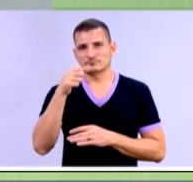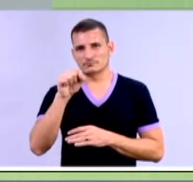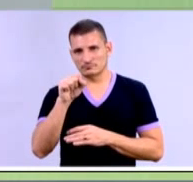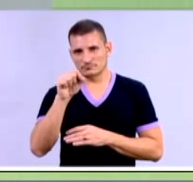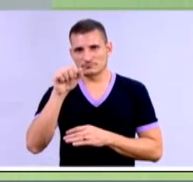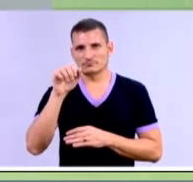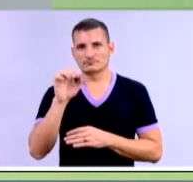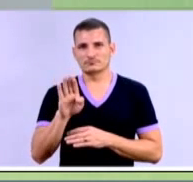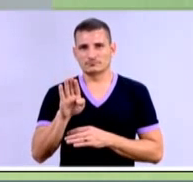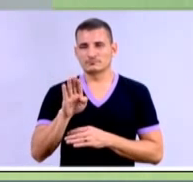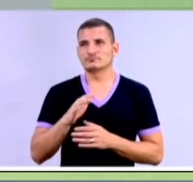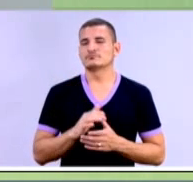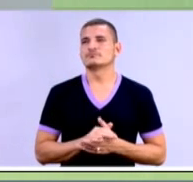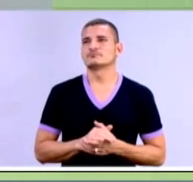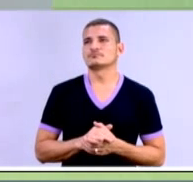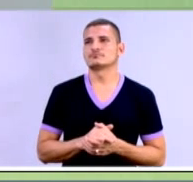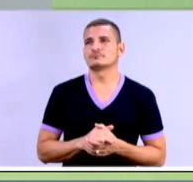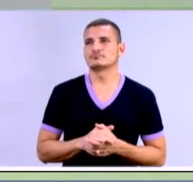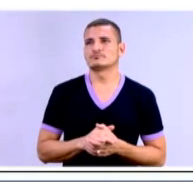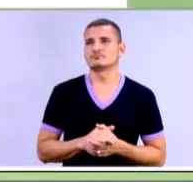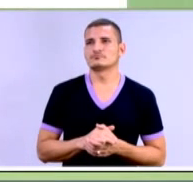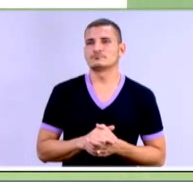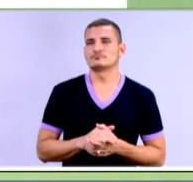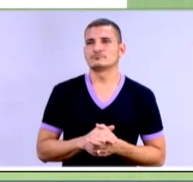T568B de bola, ok?